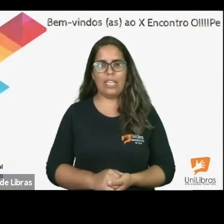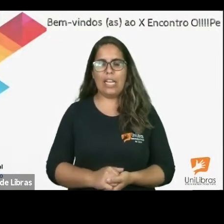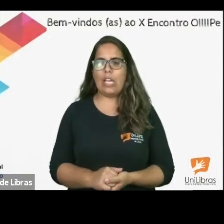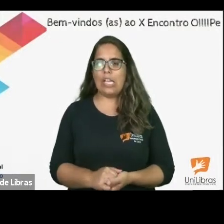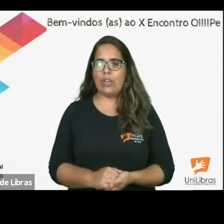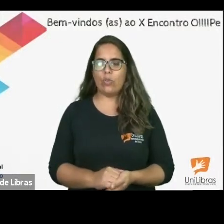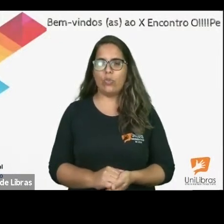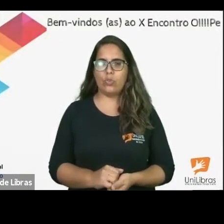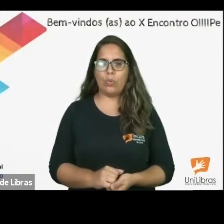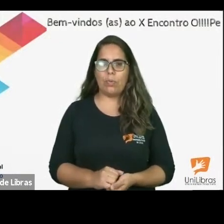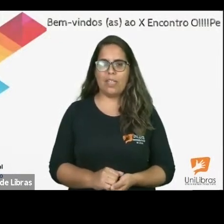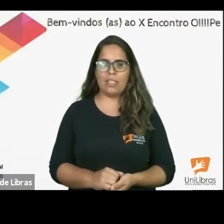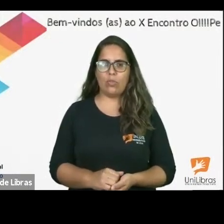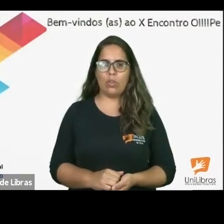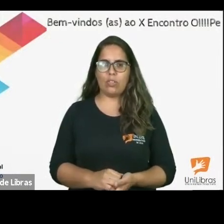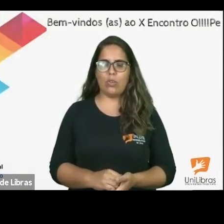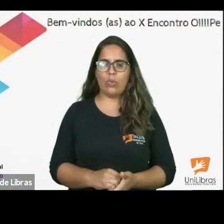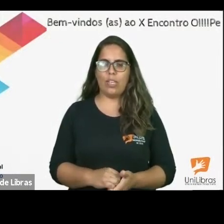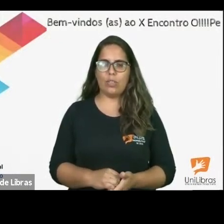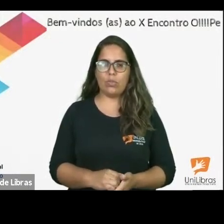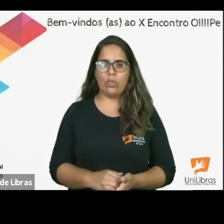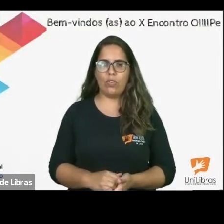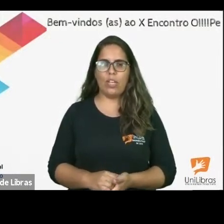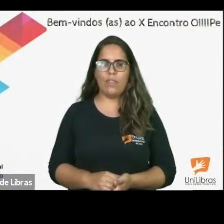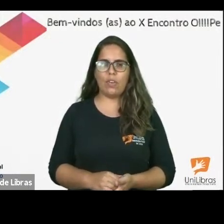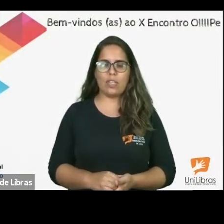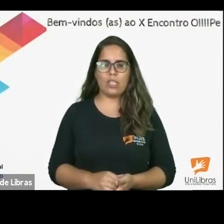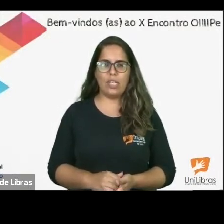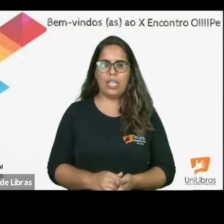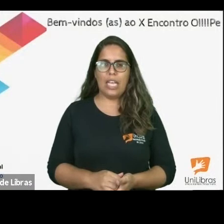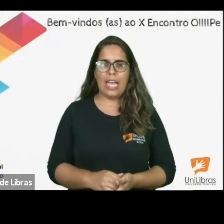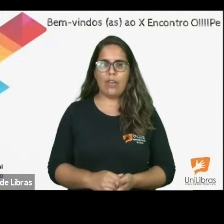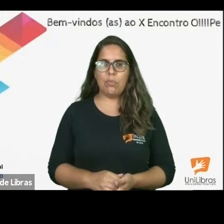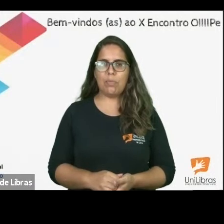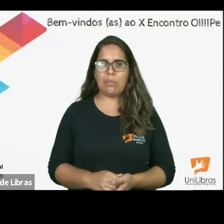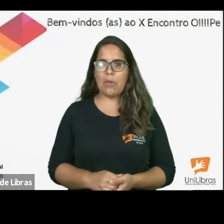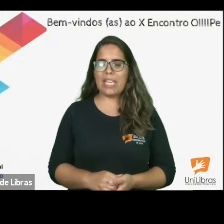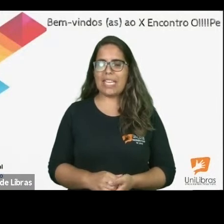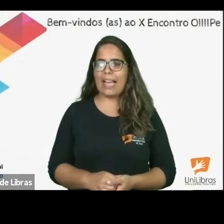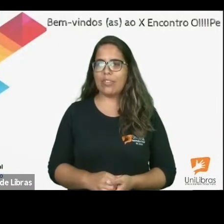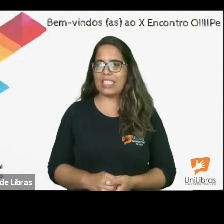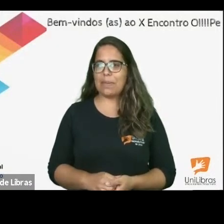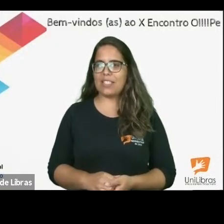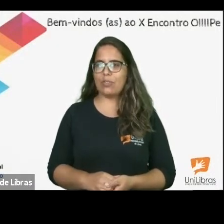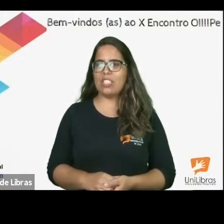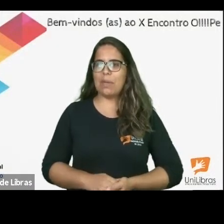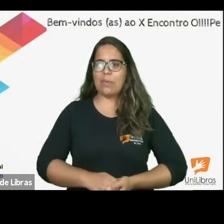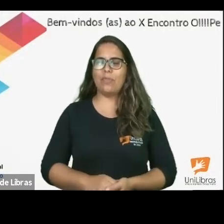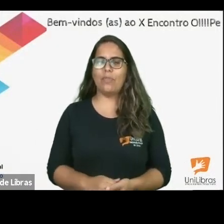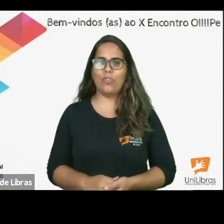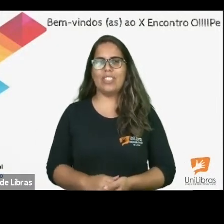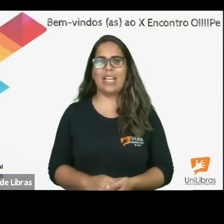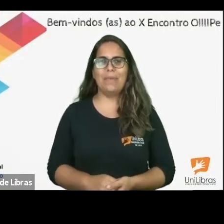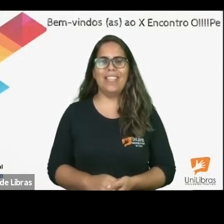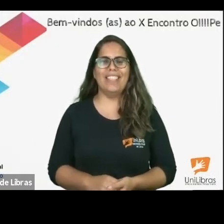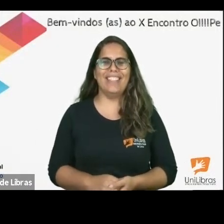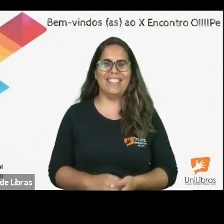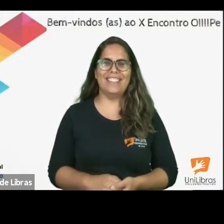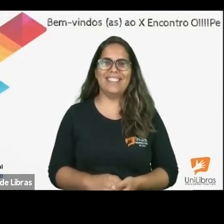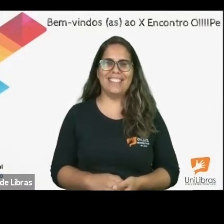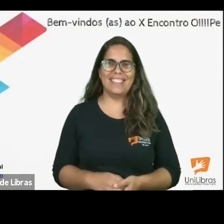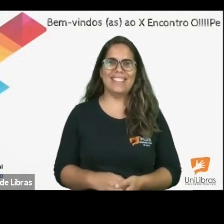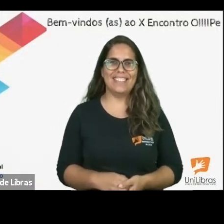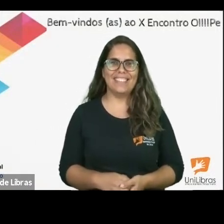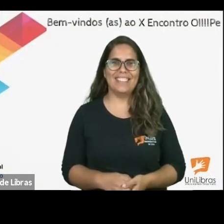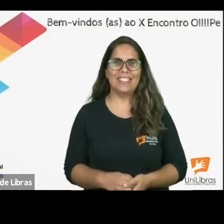cada um dos convidados ficarem à vontade para realizar a sua fala e depois espaço para as perguntas,